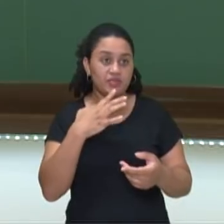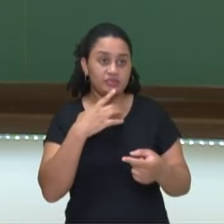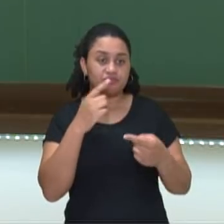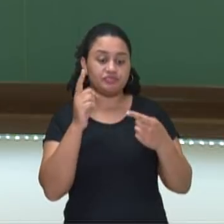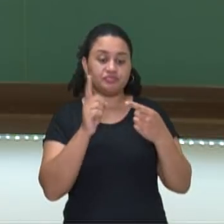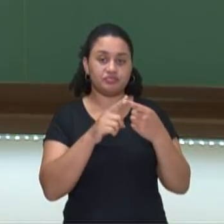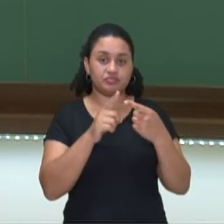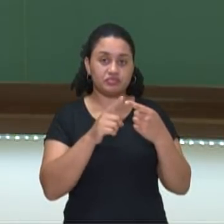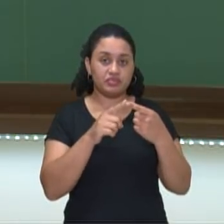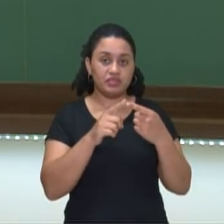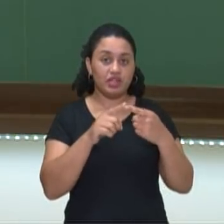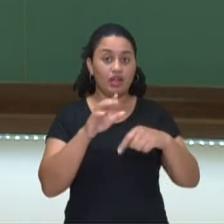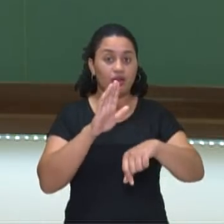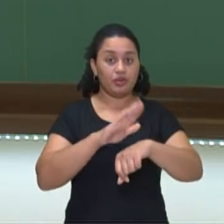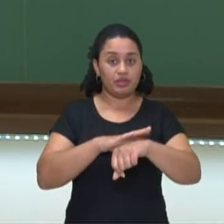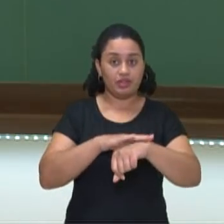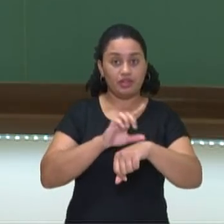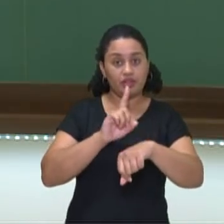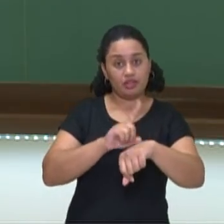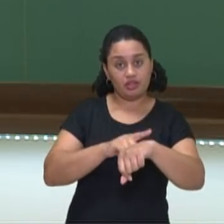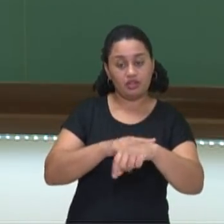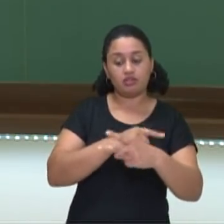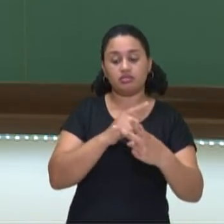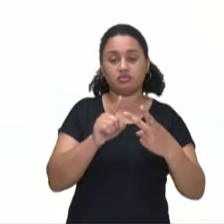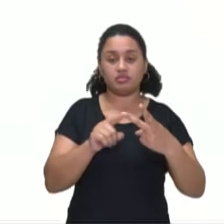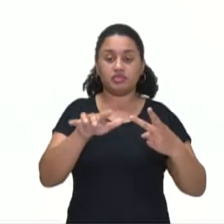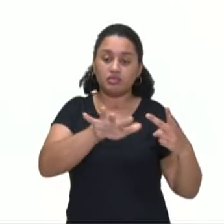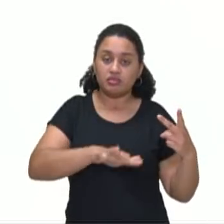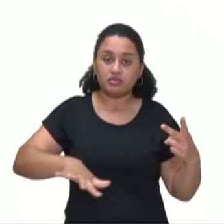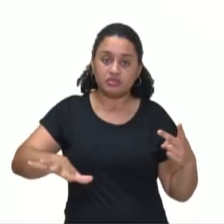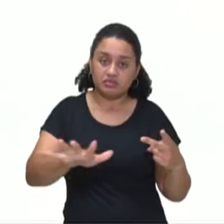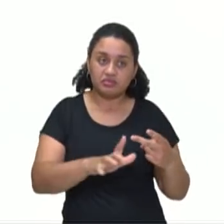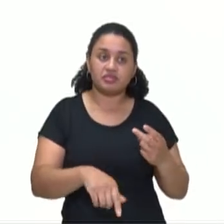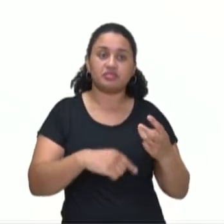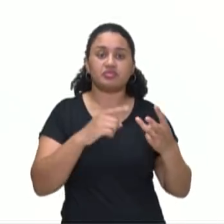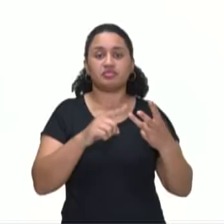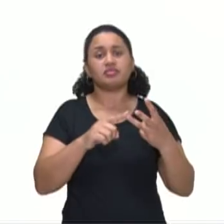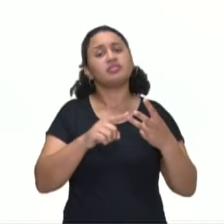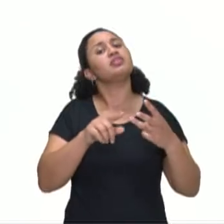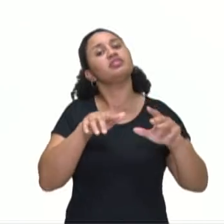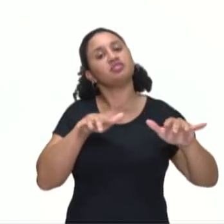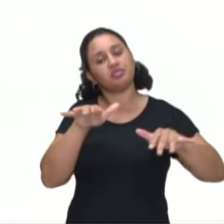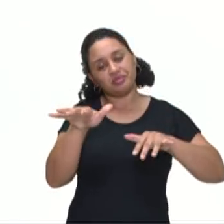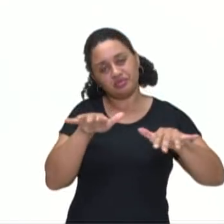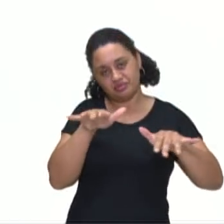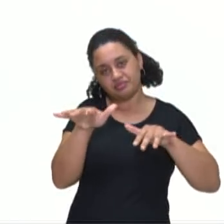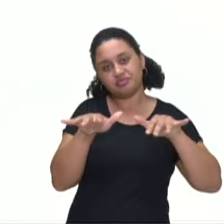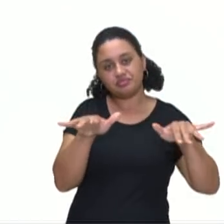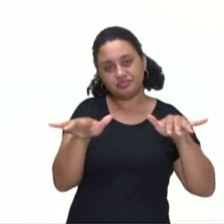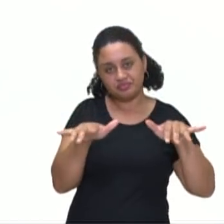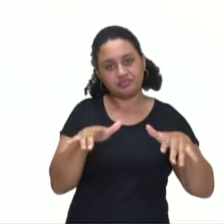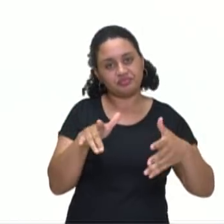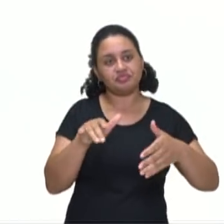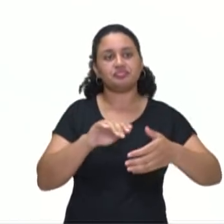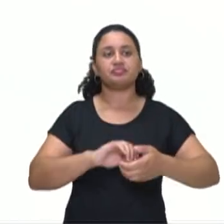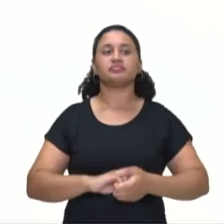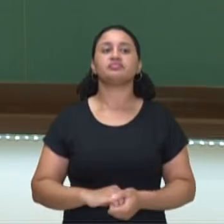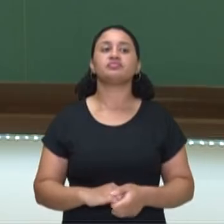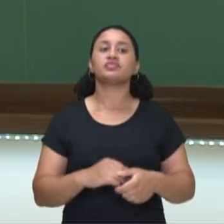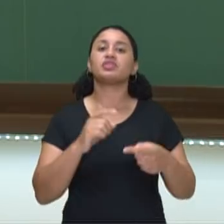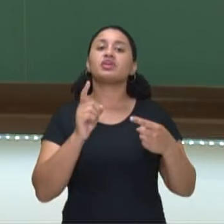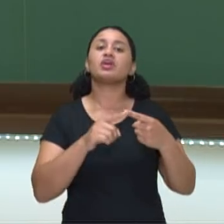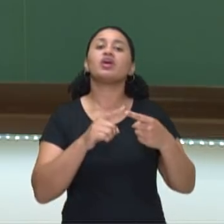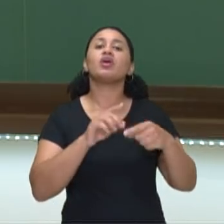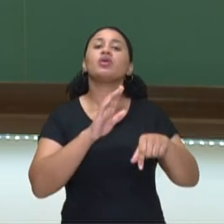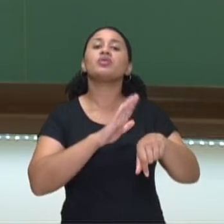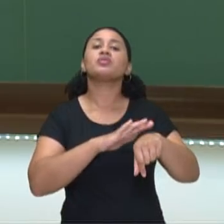só, são o tempo, o espaço e o movimento propriamente dito. O